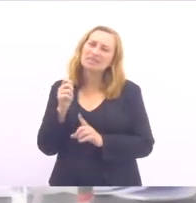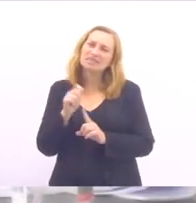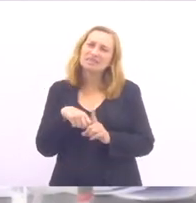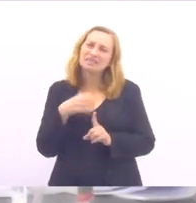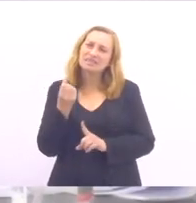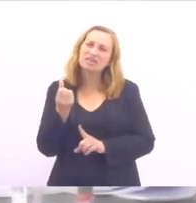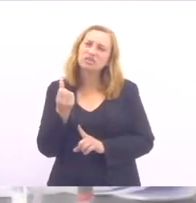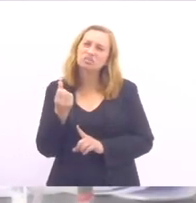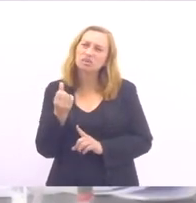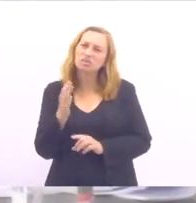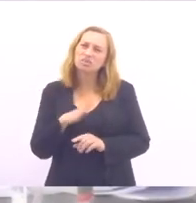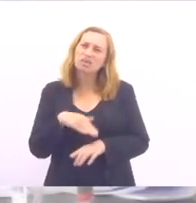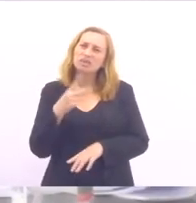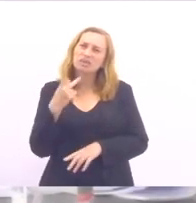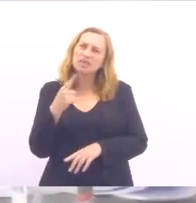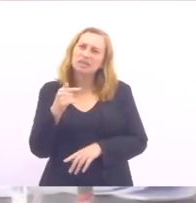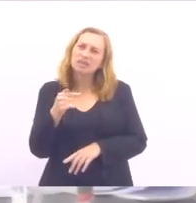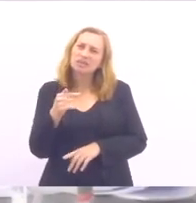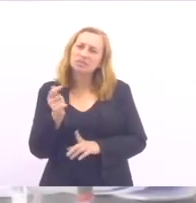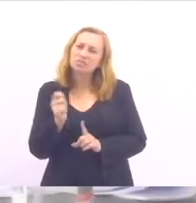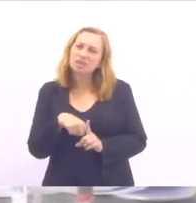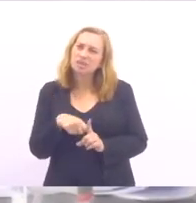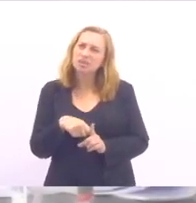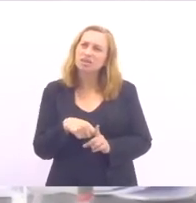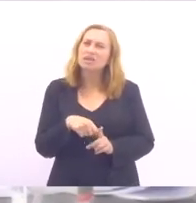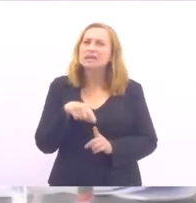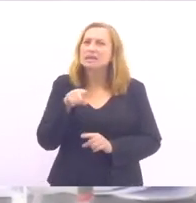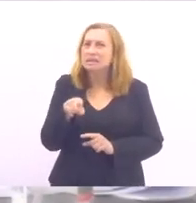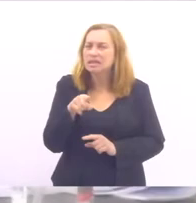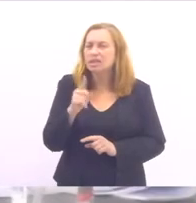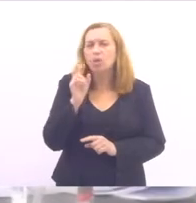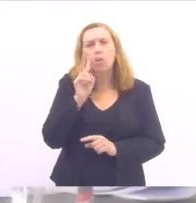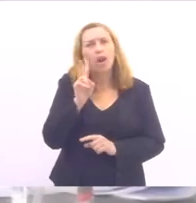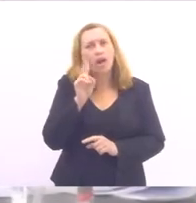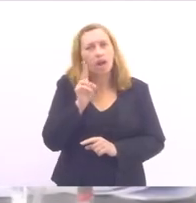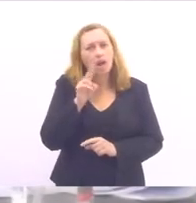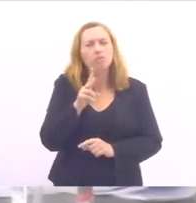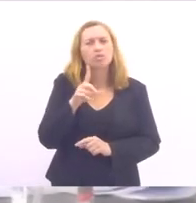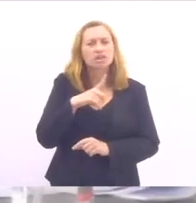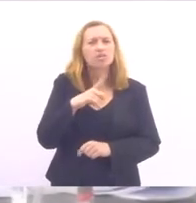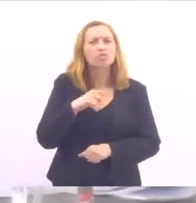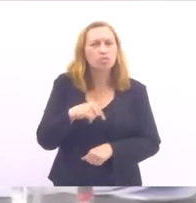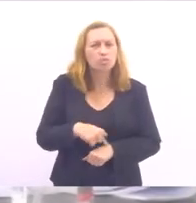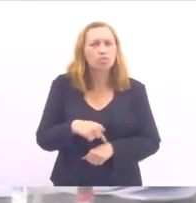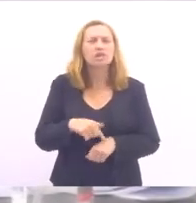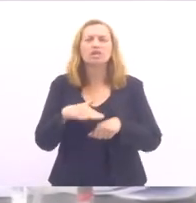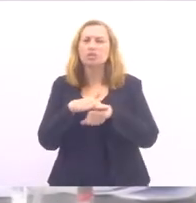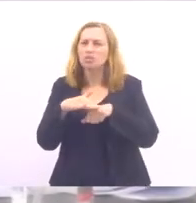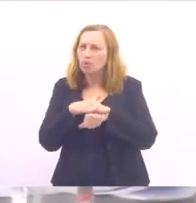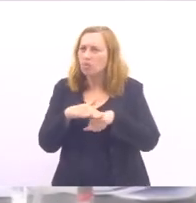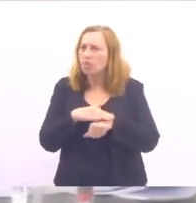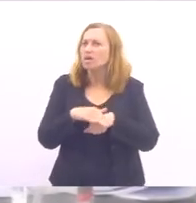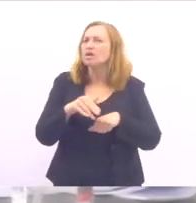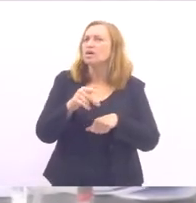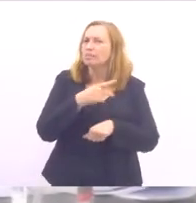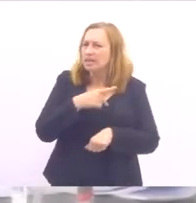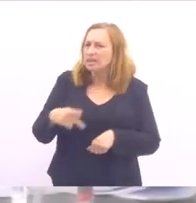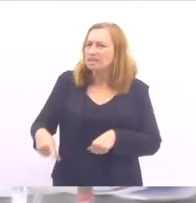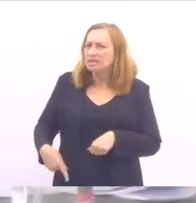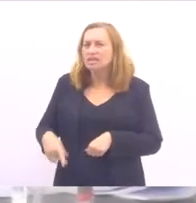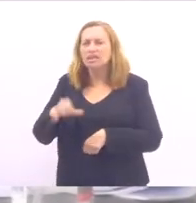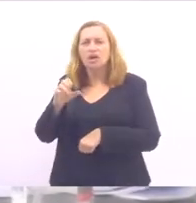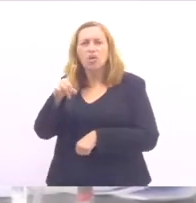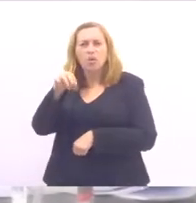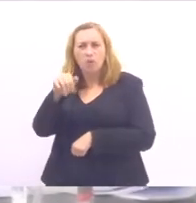mais 7 meses. Nessa, eu me lembro que uma hora, nessa conversa com o presidente da Conlurb